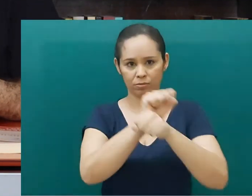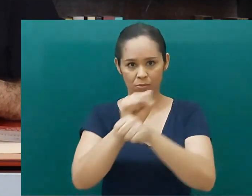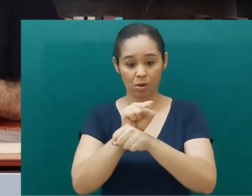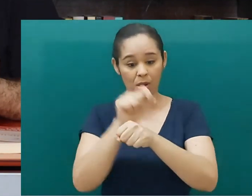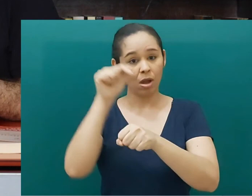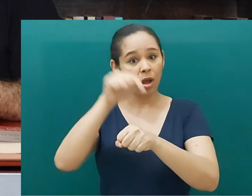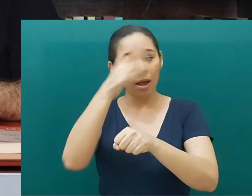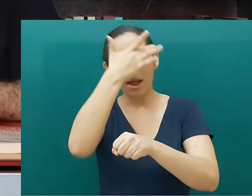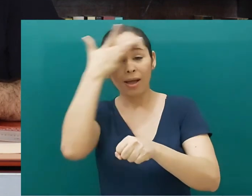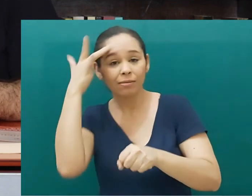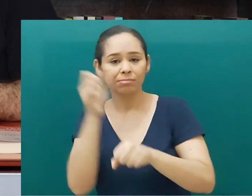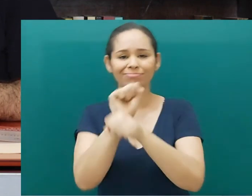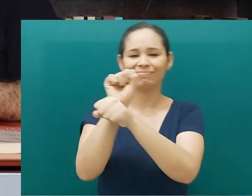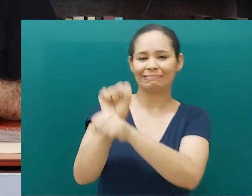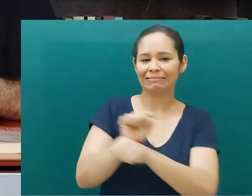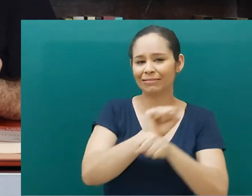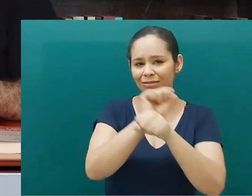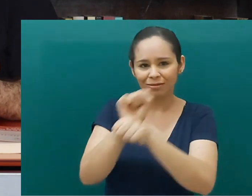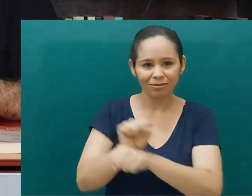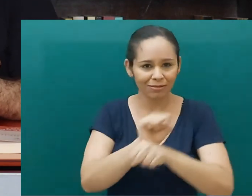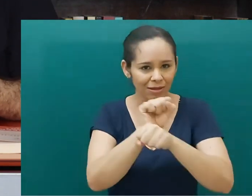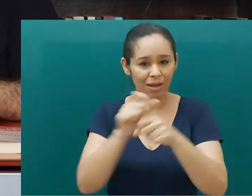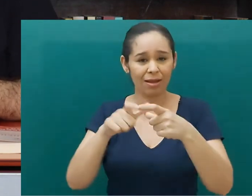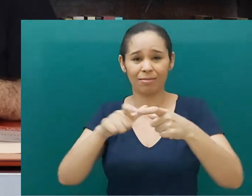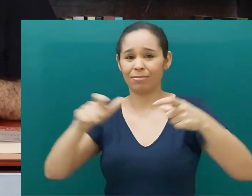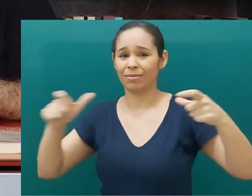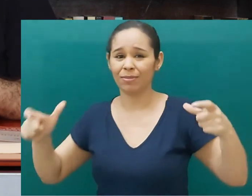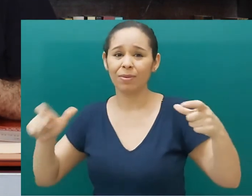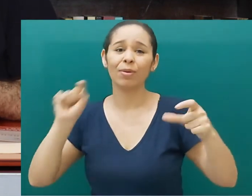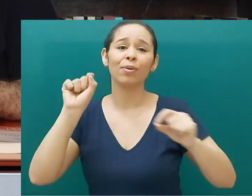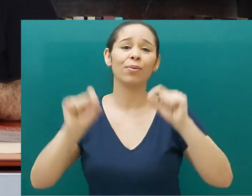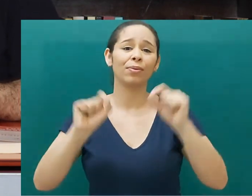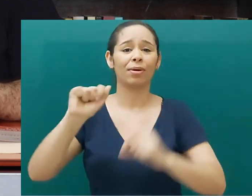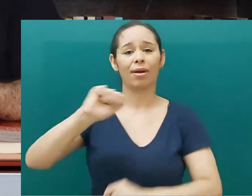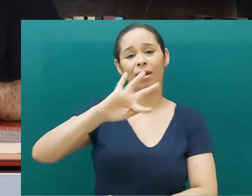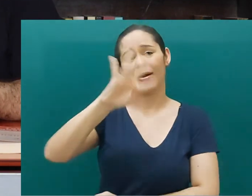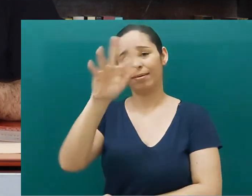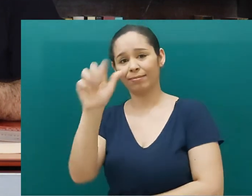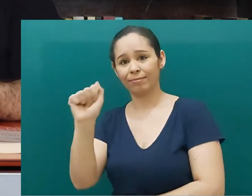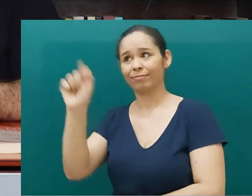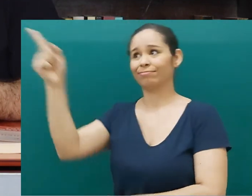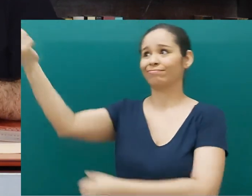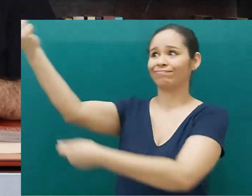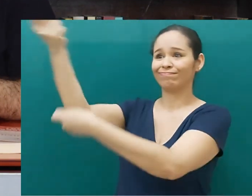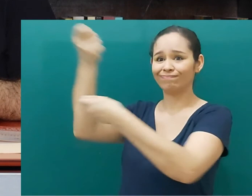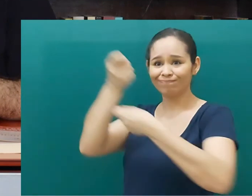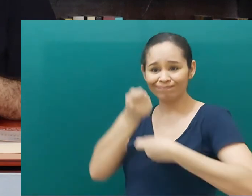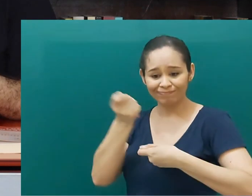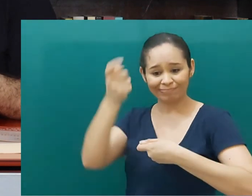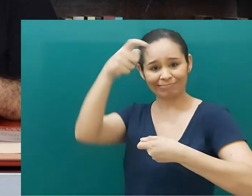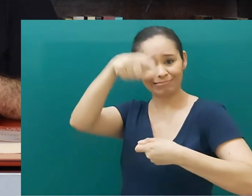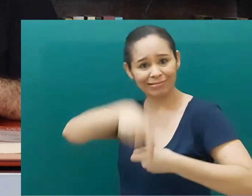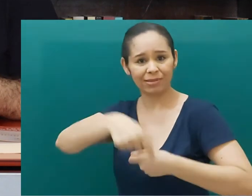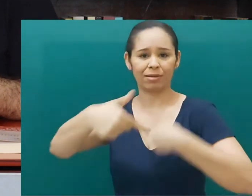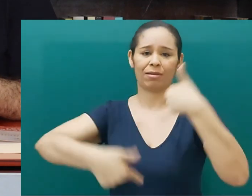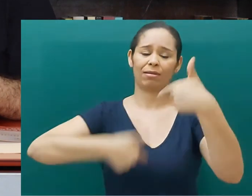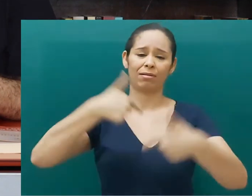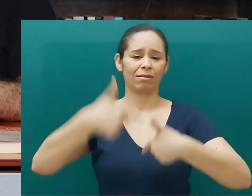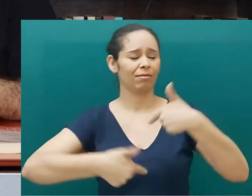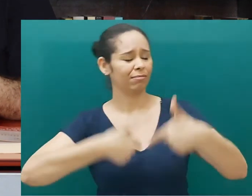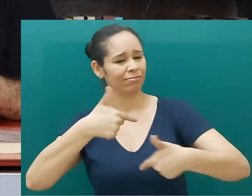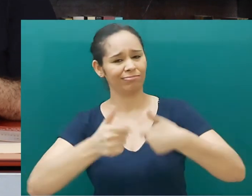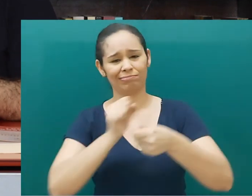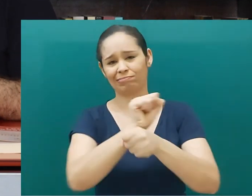Esses escravizados da Guiana Francesa, na sua maioria, era de origem africana, e eles